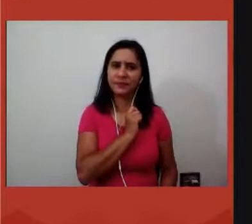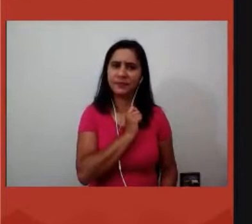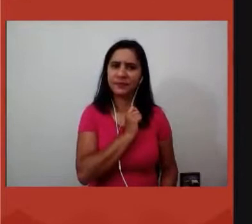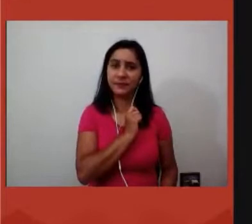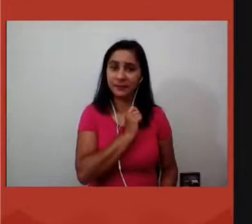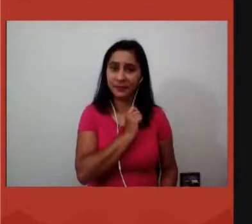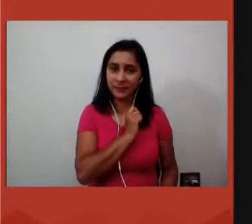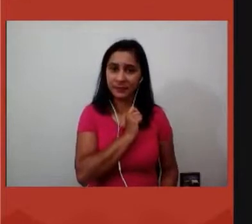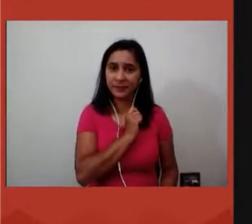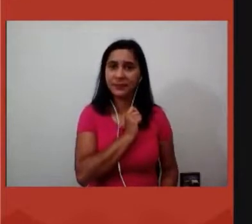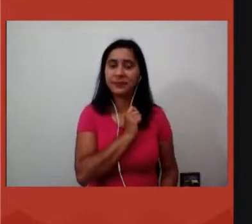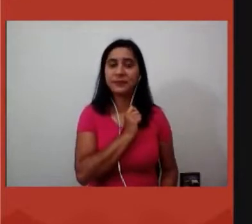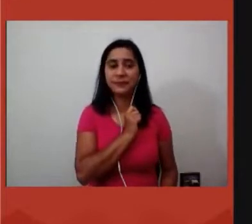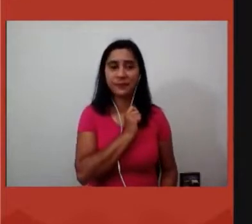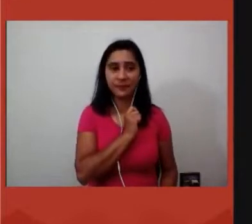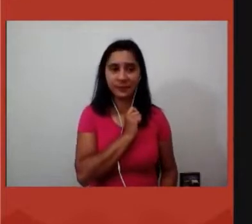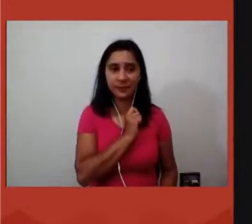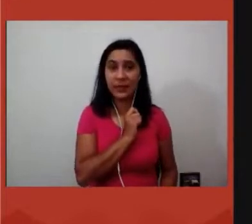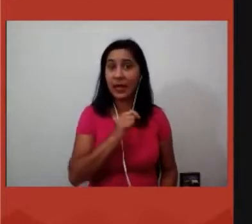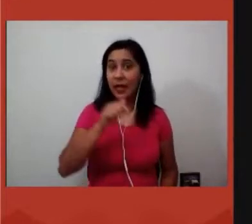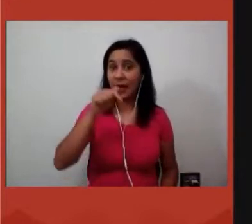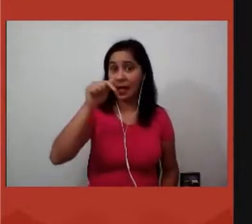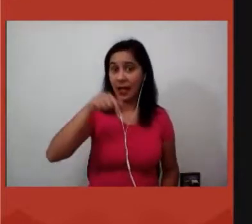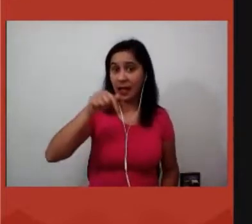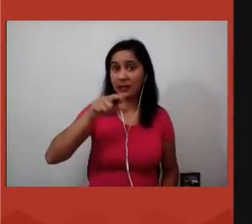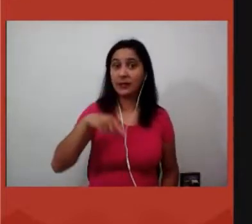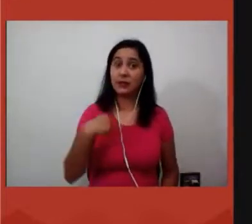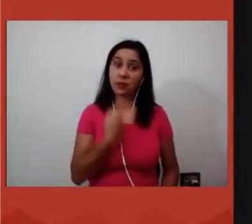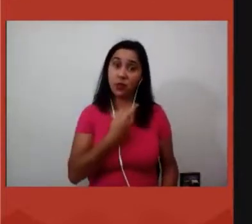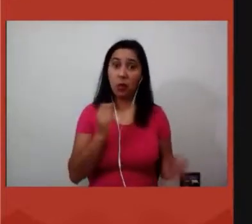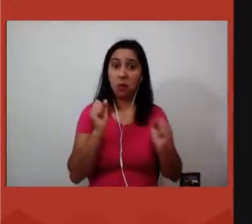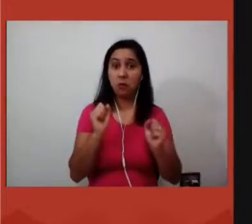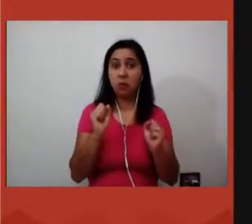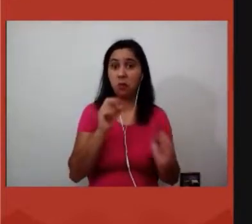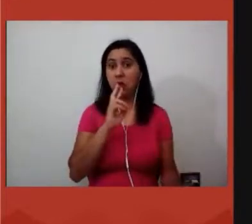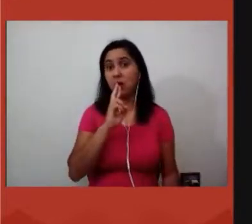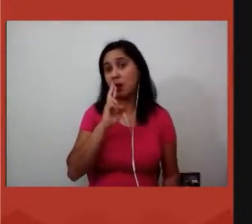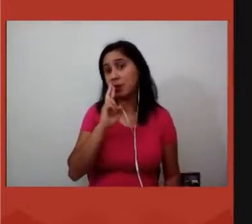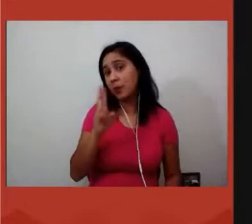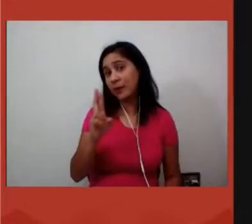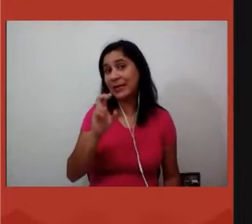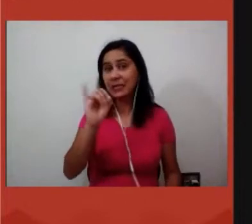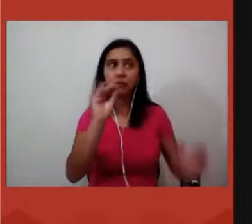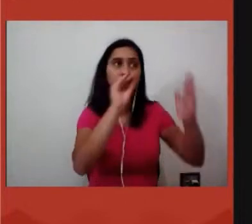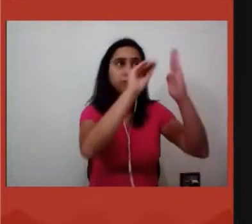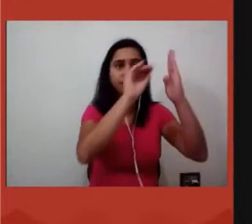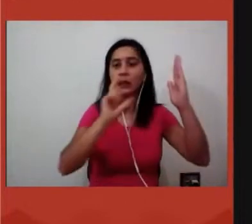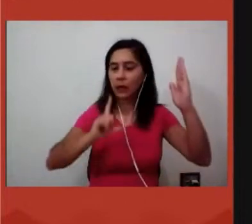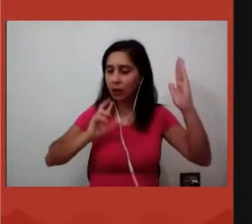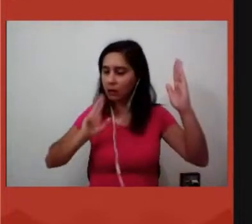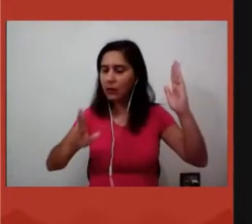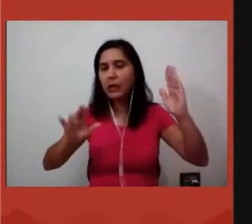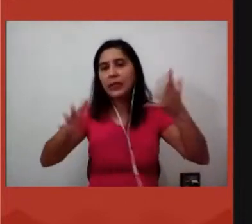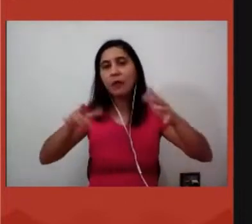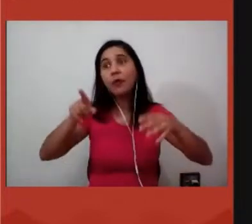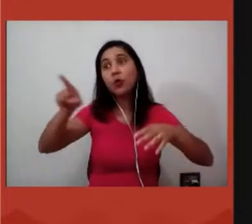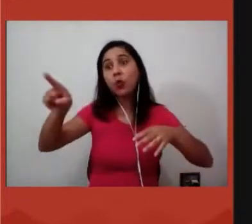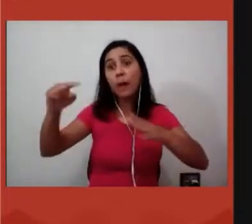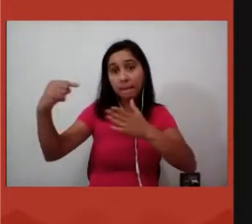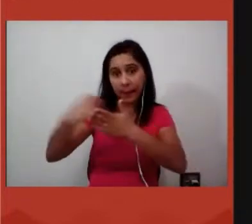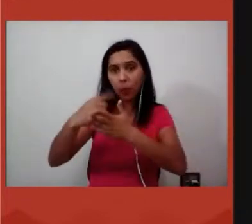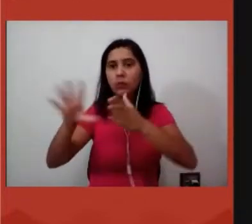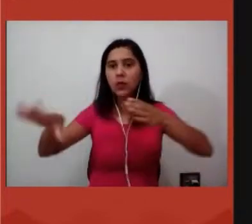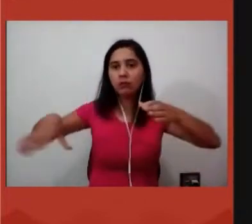E acho que aqui seriam as questões para a gente responder se estão lá. Mas eu não sei, talvez a sua questão caiba aqui também.